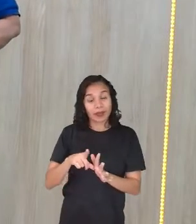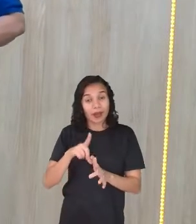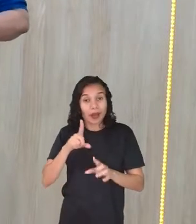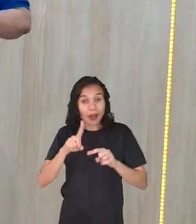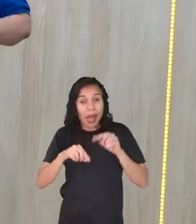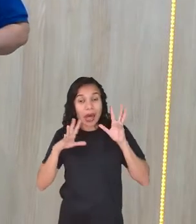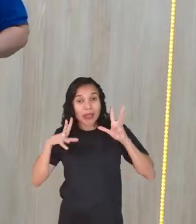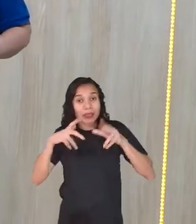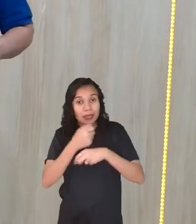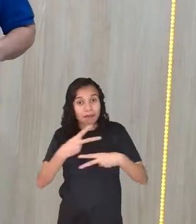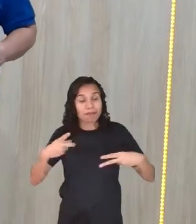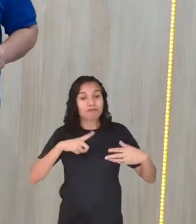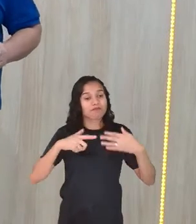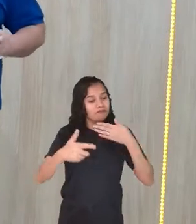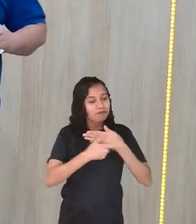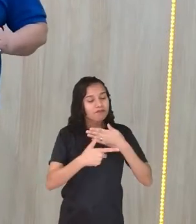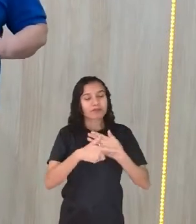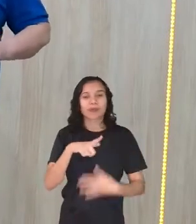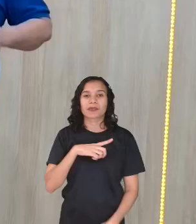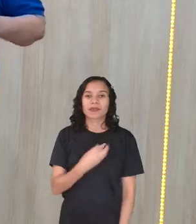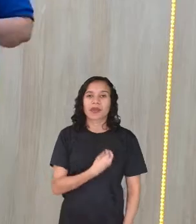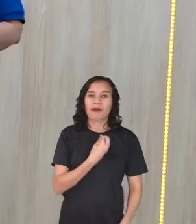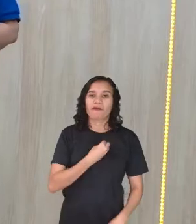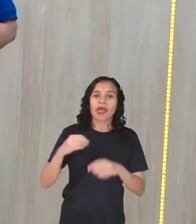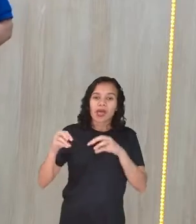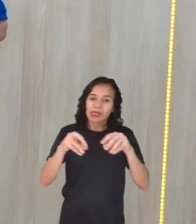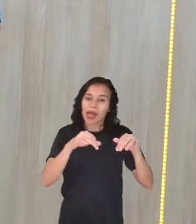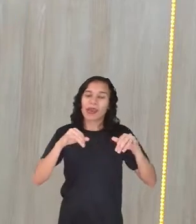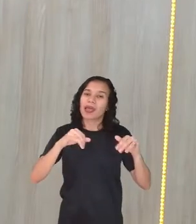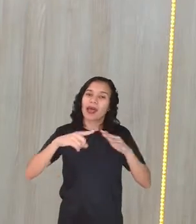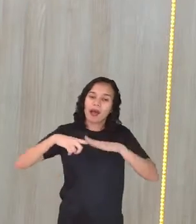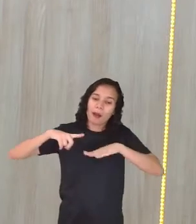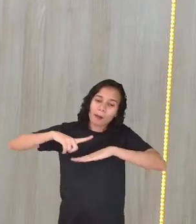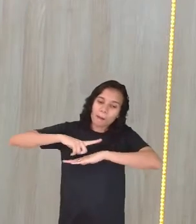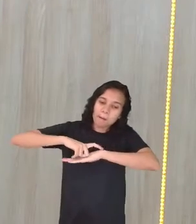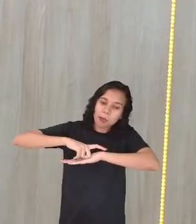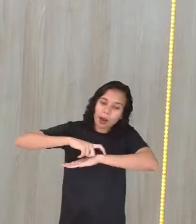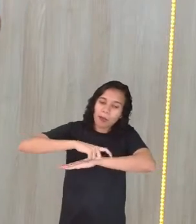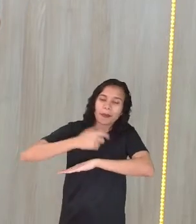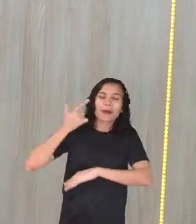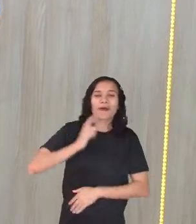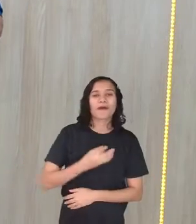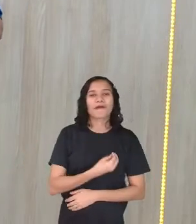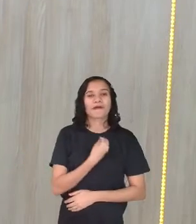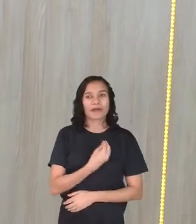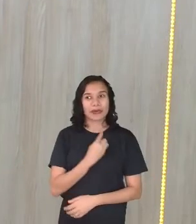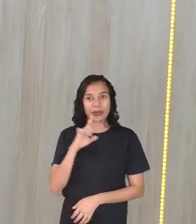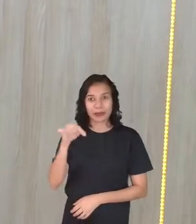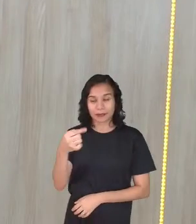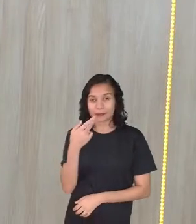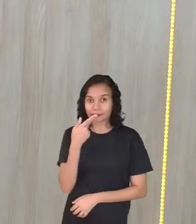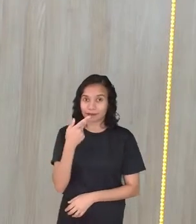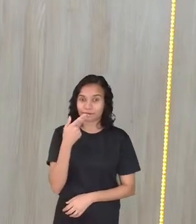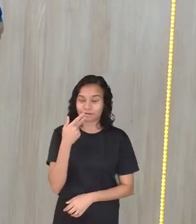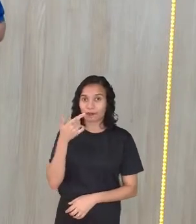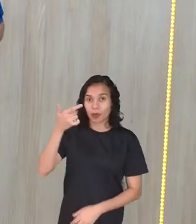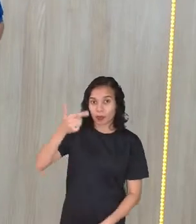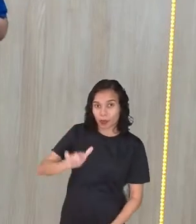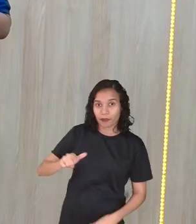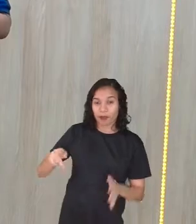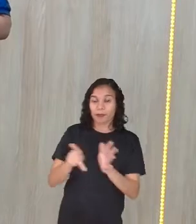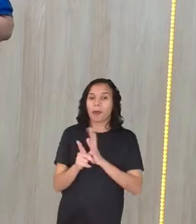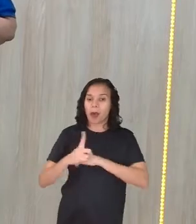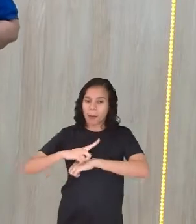papel, que mora lá no solo e que retira do solo também a sua sobrevivência. Daqui a pouco a gente vai falar mais uma vez da minhoca,